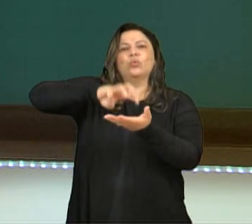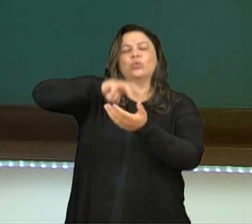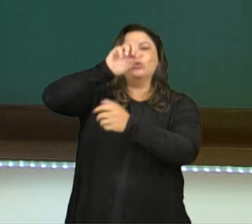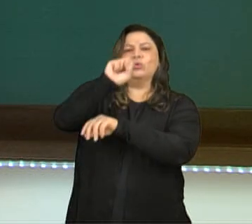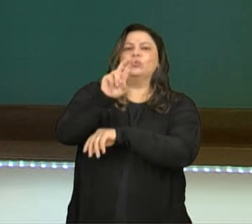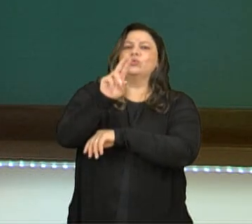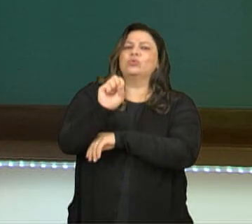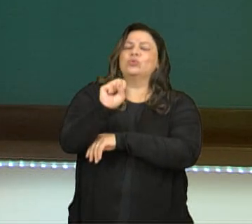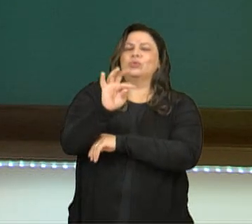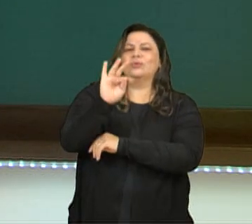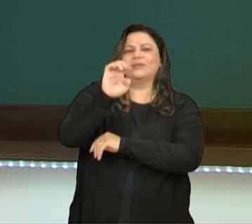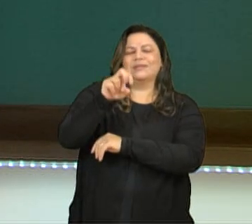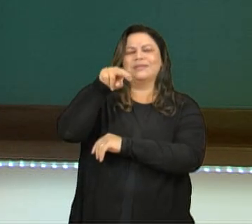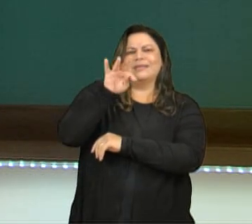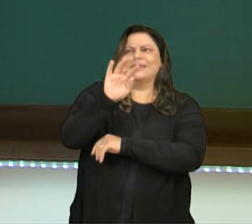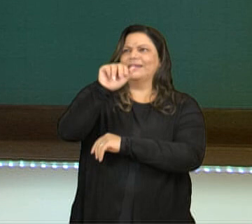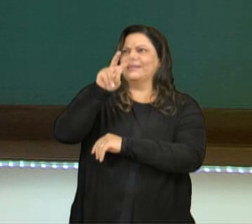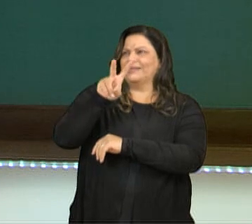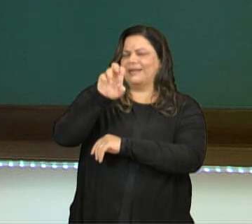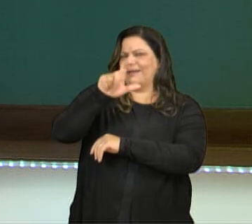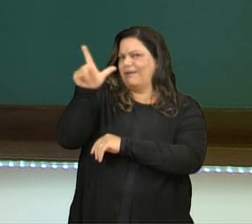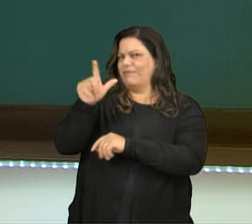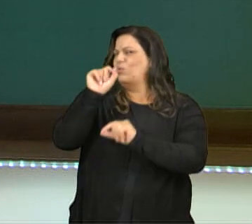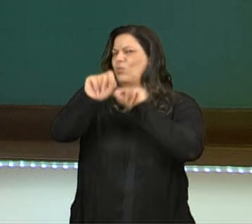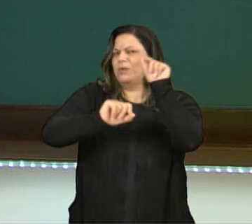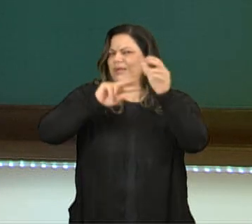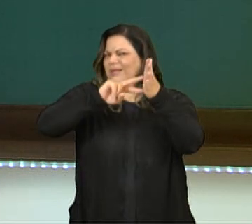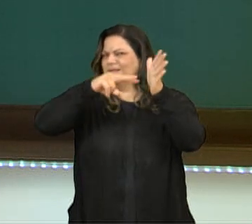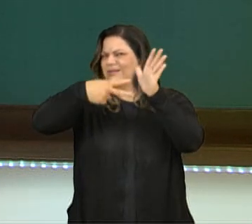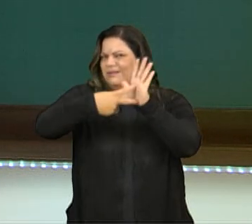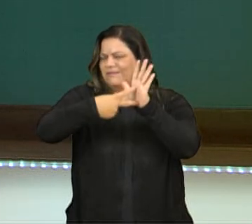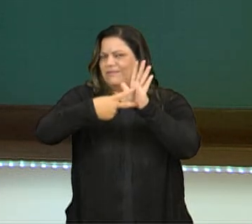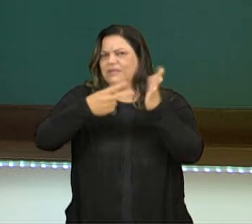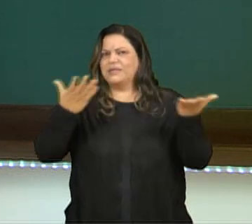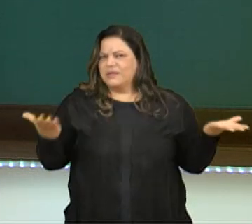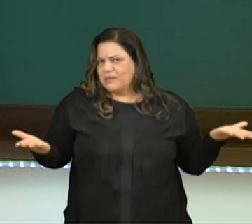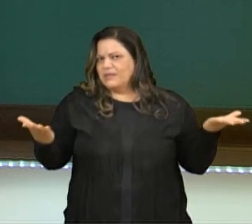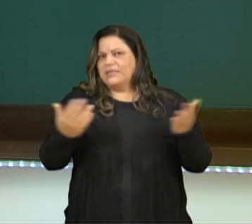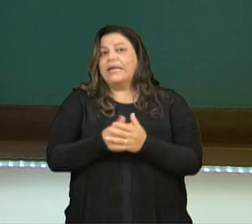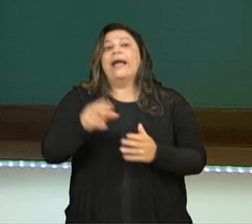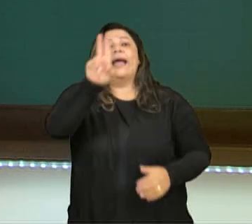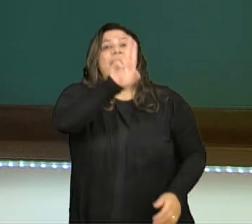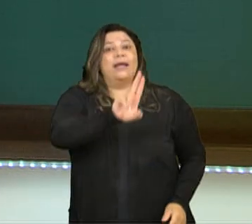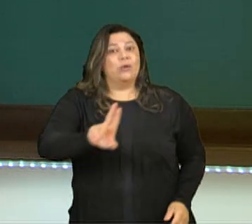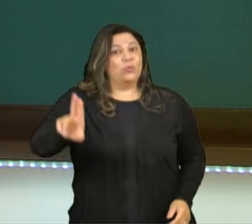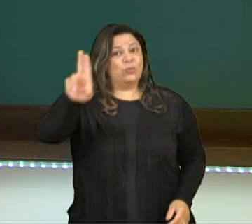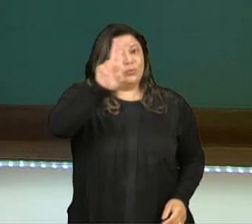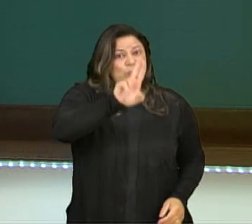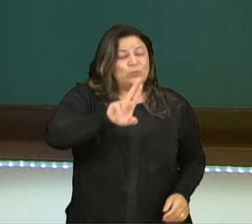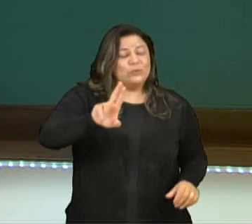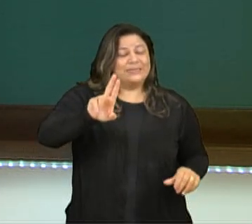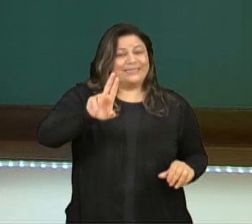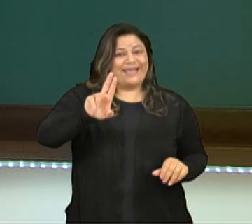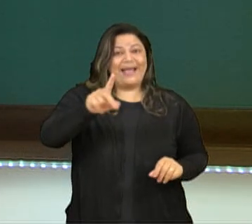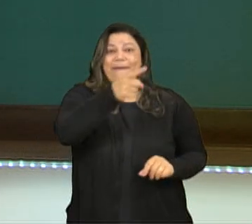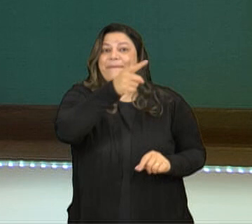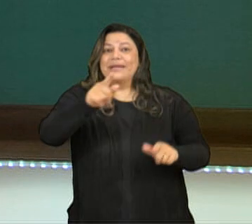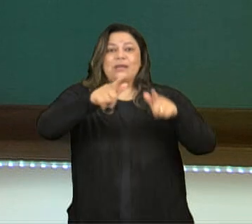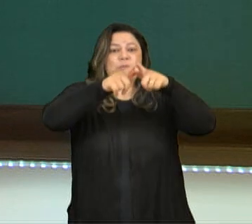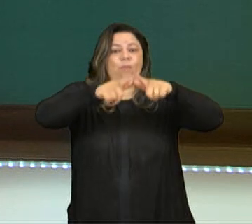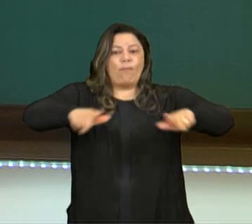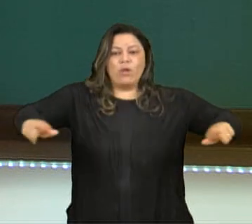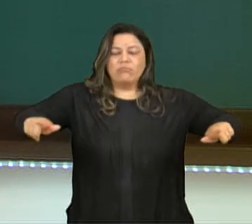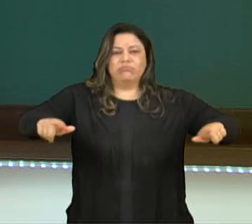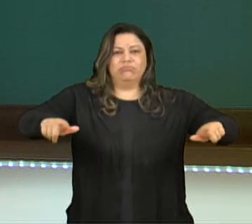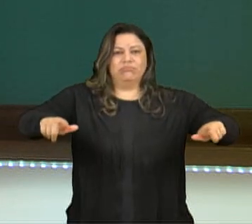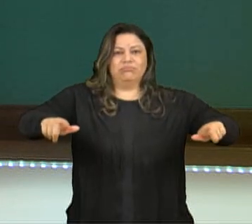ideia de sustentável, o que significa? É utilizar um recurso, mas não esgotar a